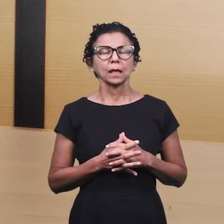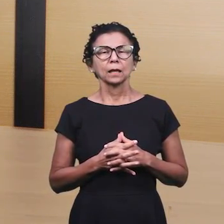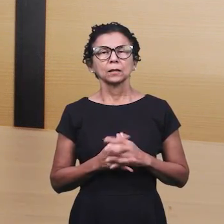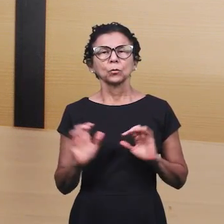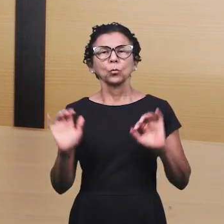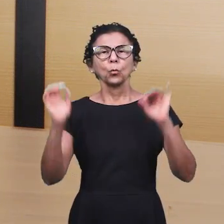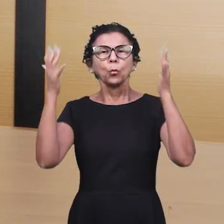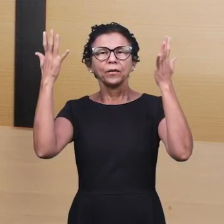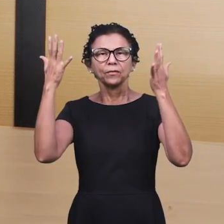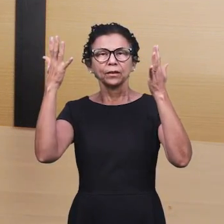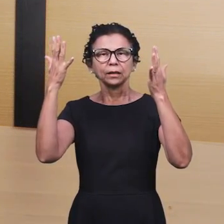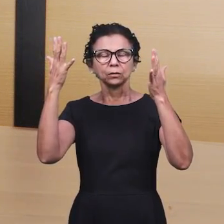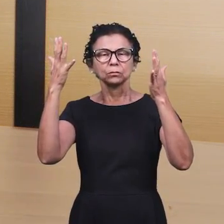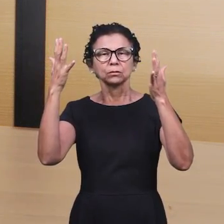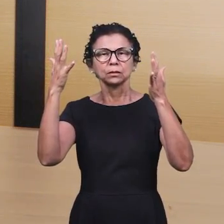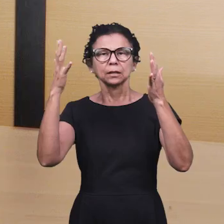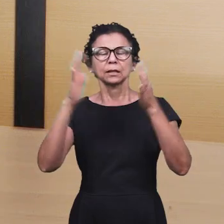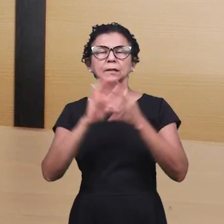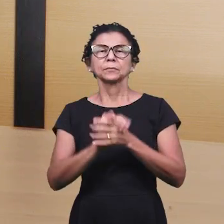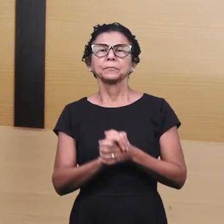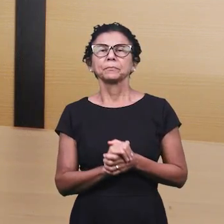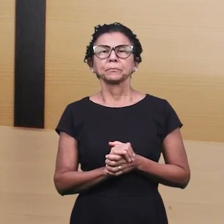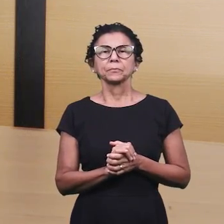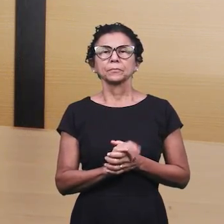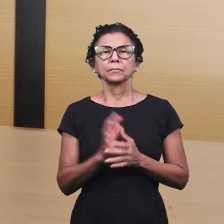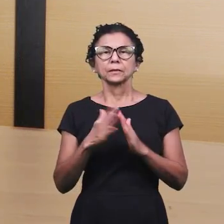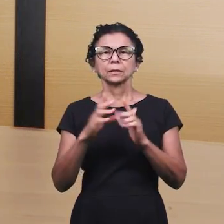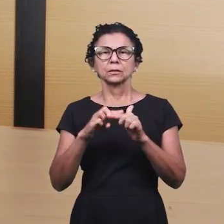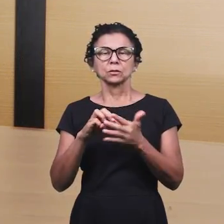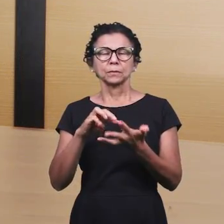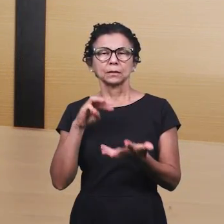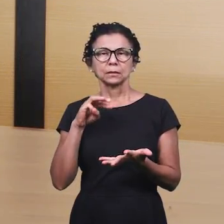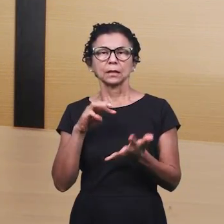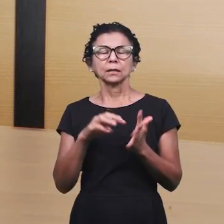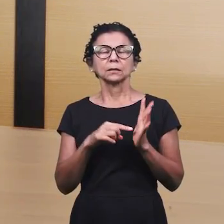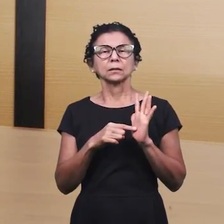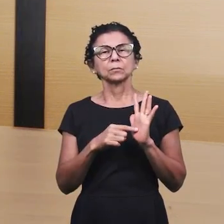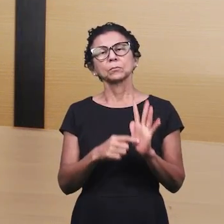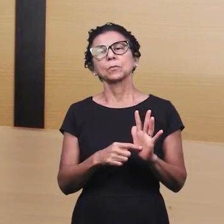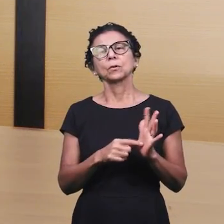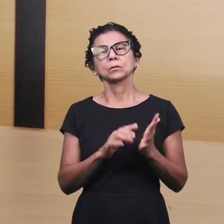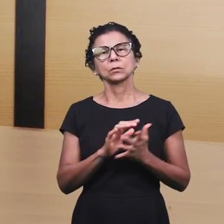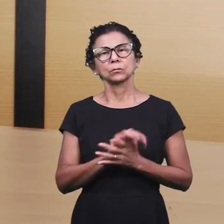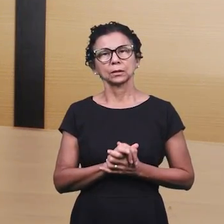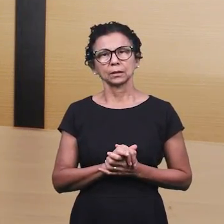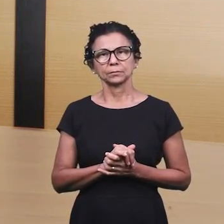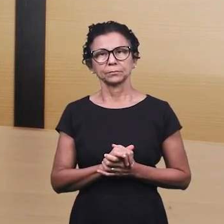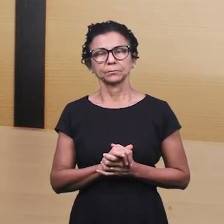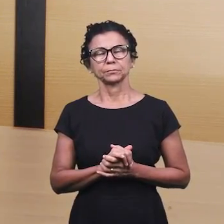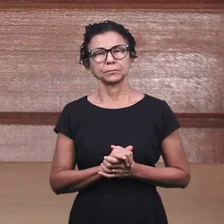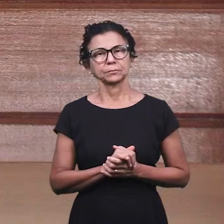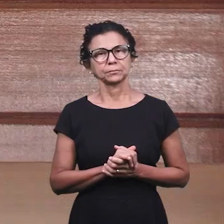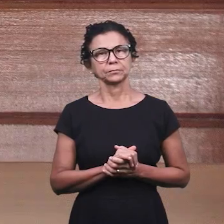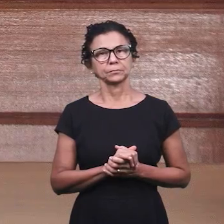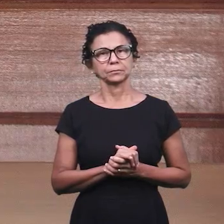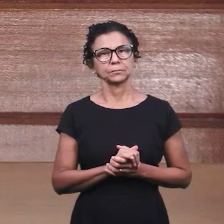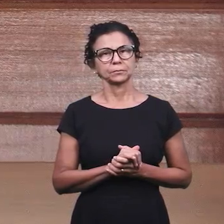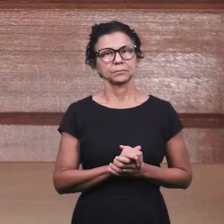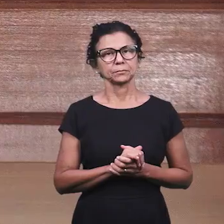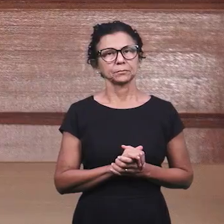trombetas e festas, né, que está estabelecido uma rebelião contra Deus, que é a nossa autoridade, é o nosso